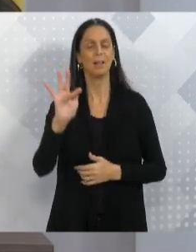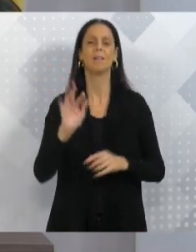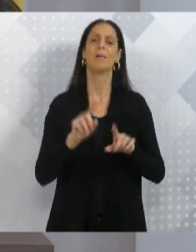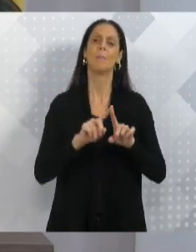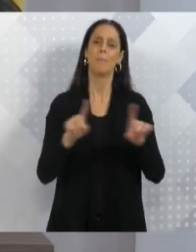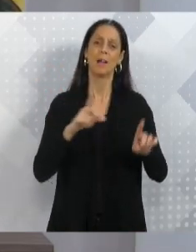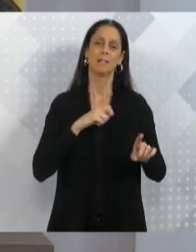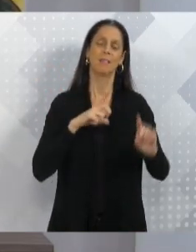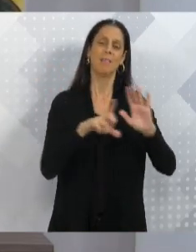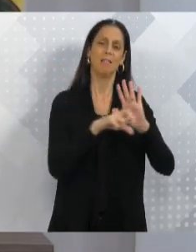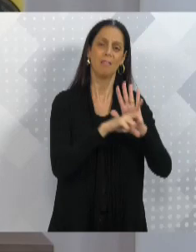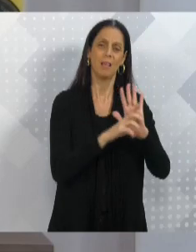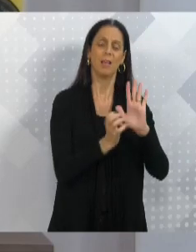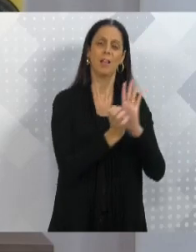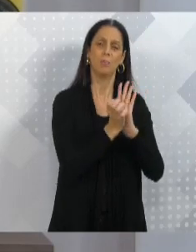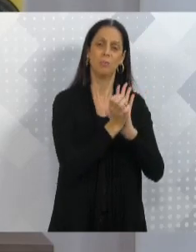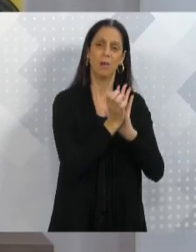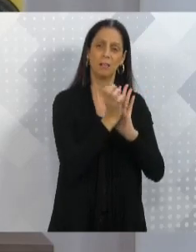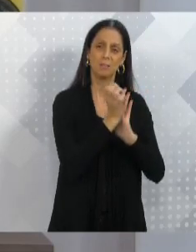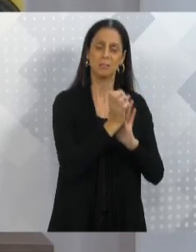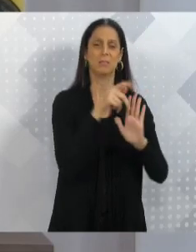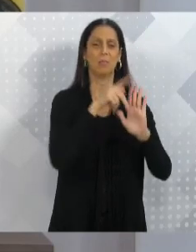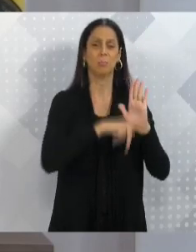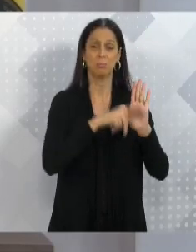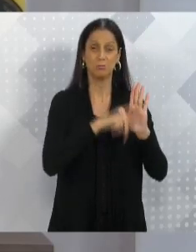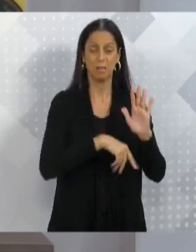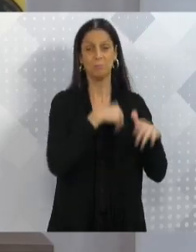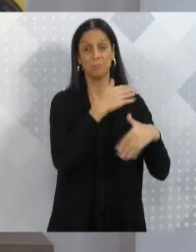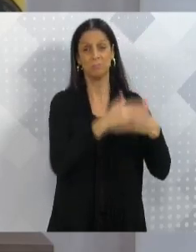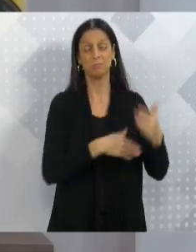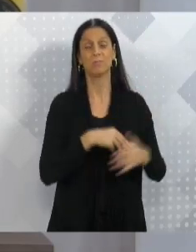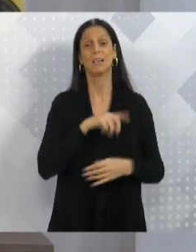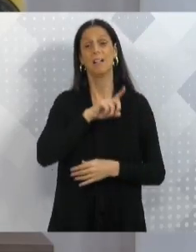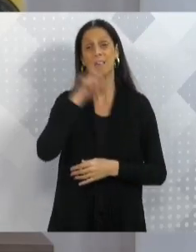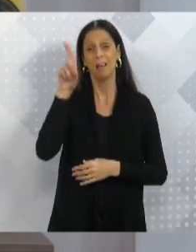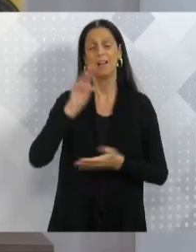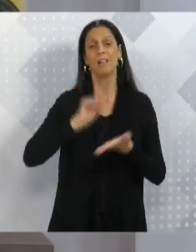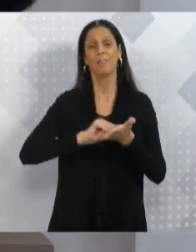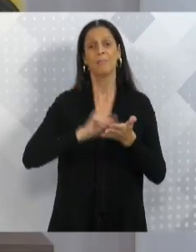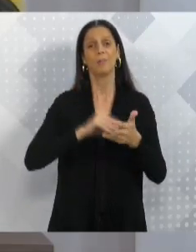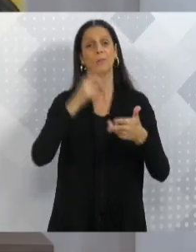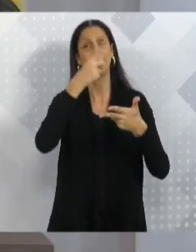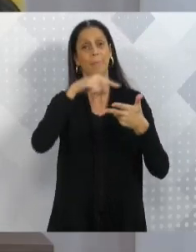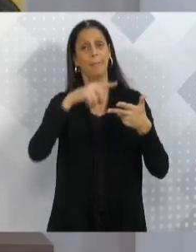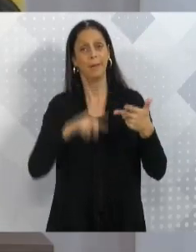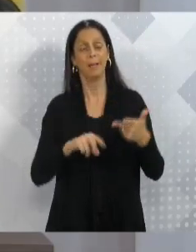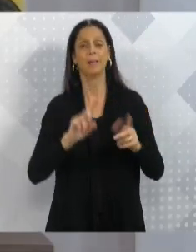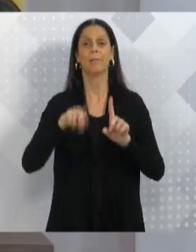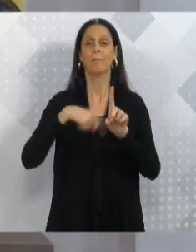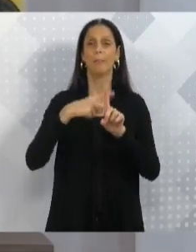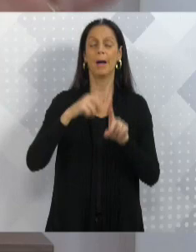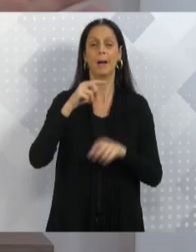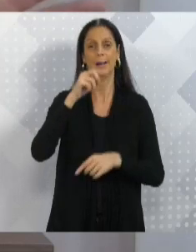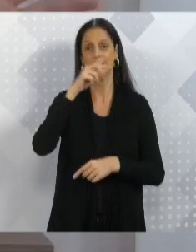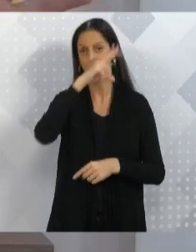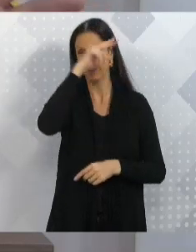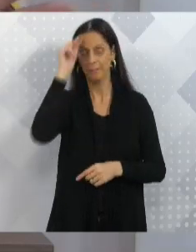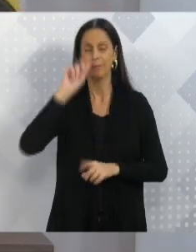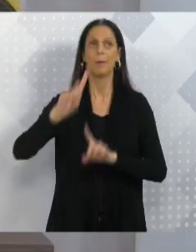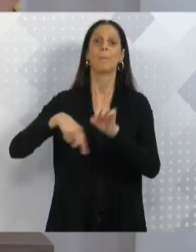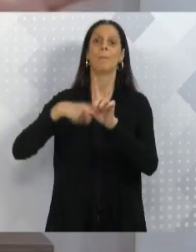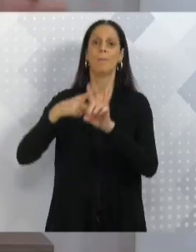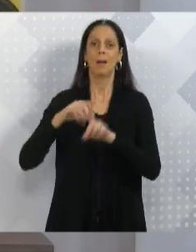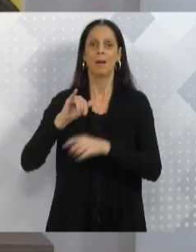leis, projetos, muita coisa que tem que ser resolvida, depende do MEC, depende da Prefeitura, depende do SBLU, depende de uma série de coisas que caminham